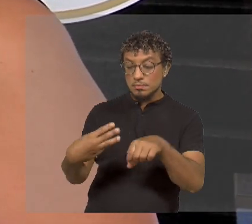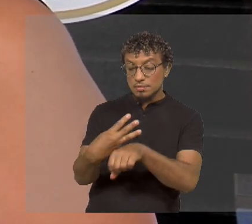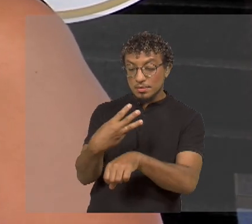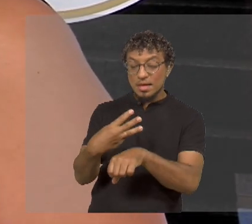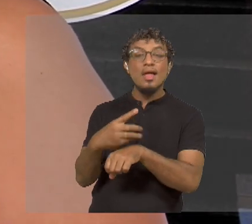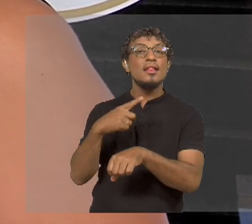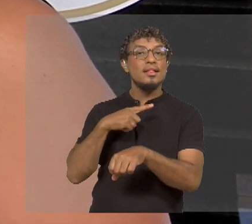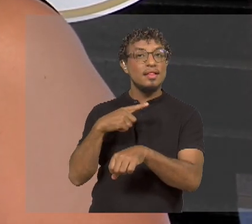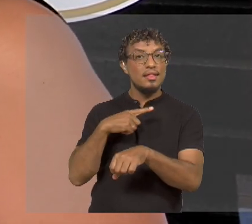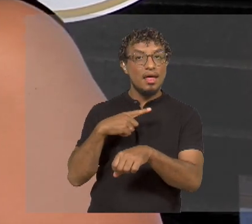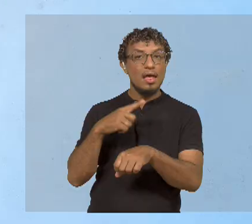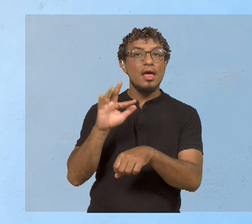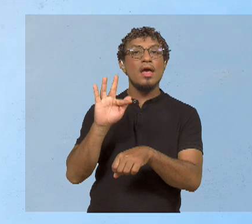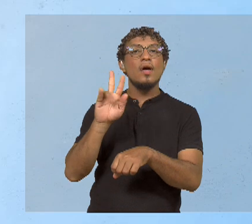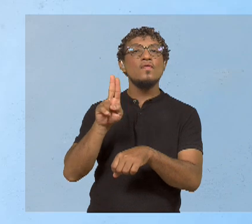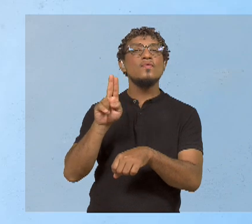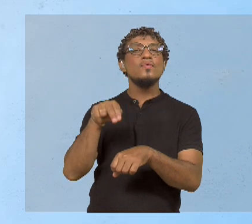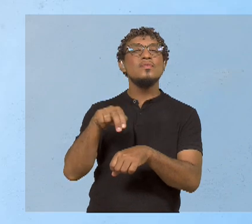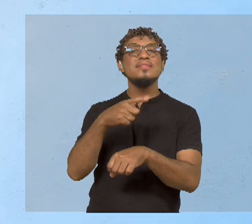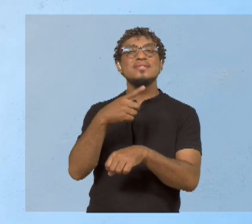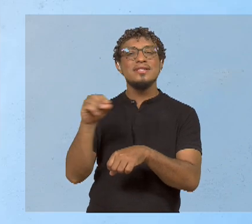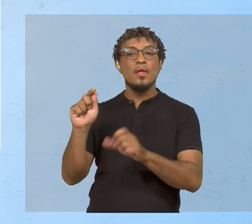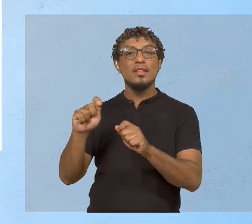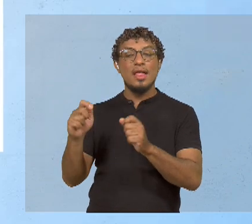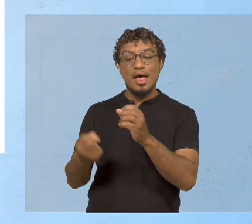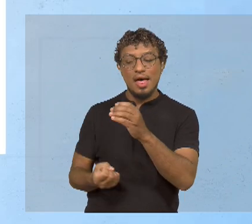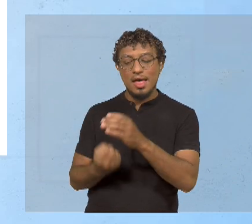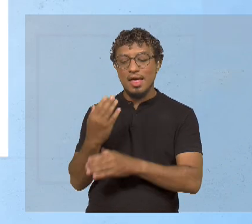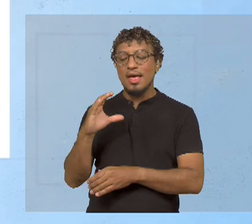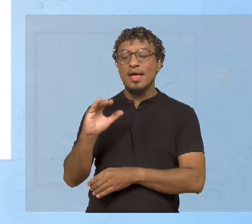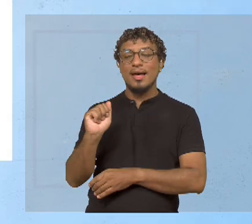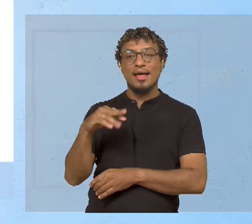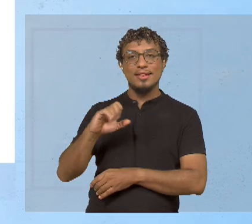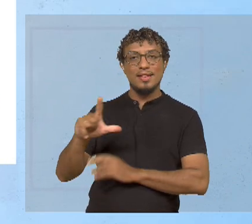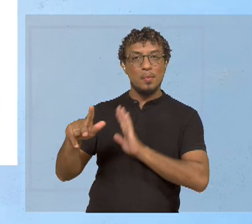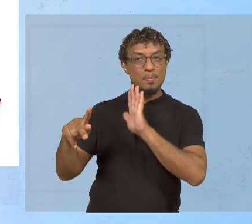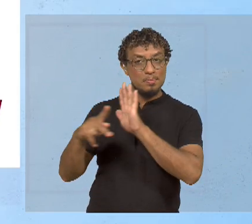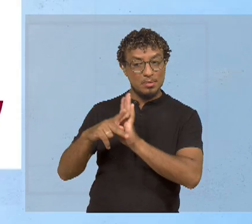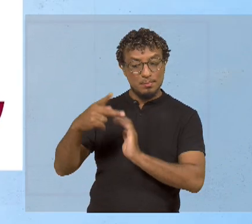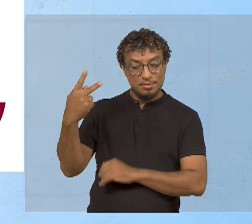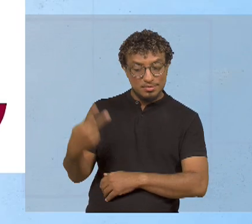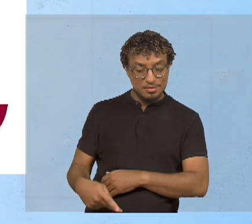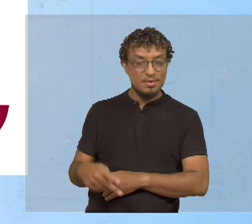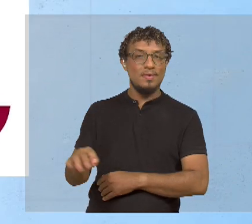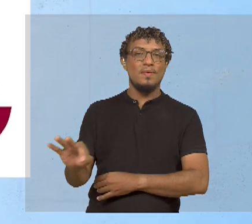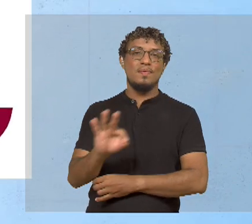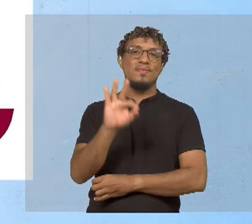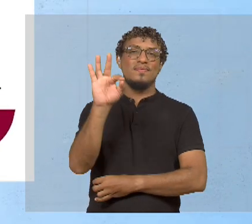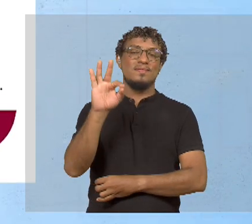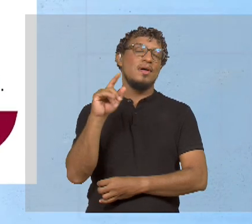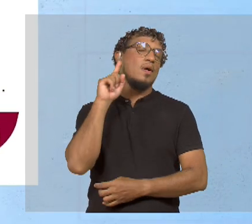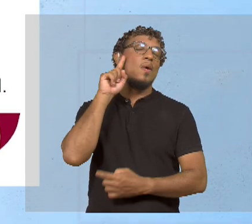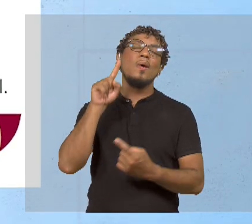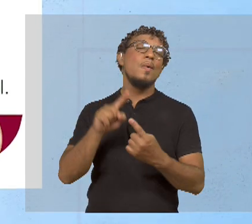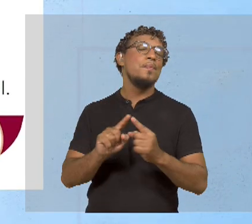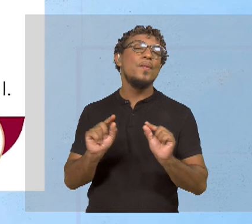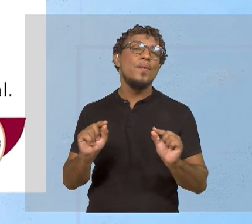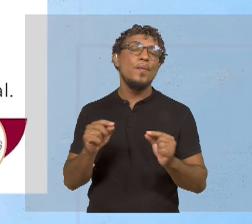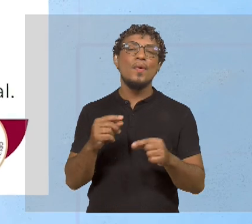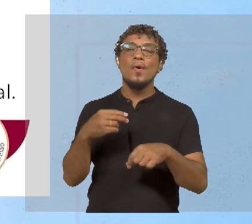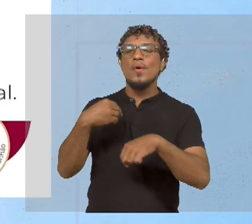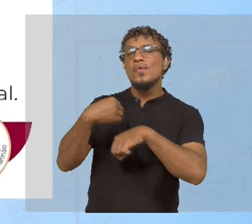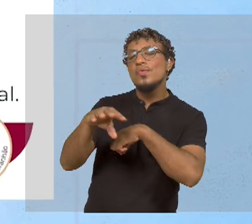tem essa funcionalidade que você pode criar alguns canais. E nós criamos o canal da universidade e a intenção é que a gente coloque